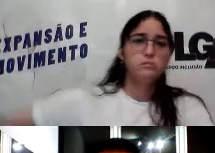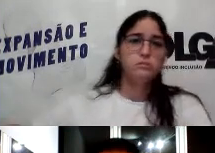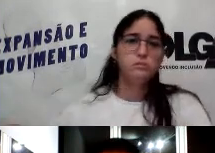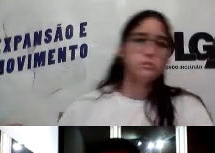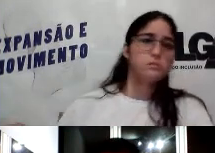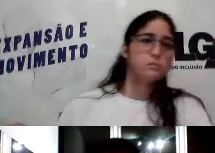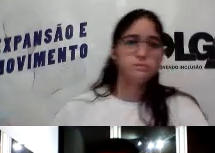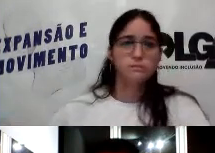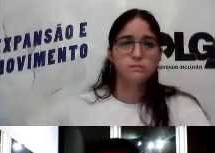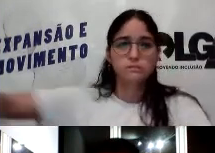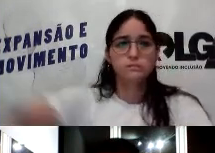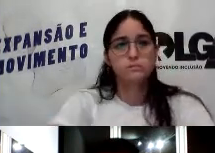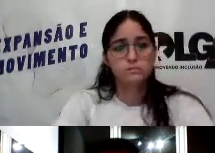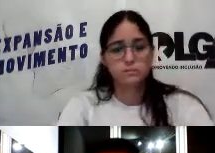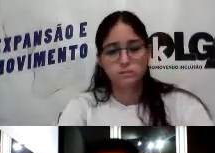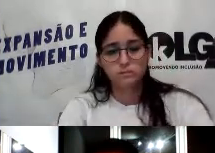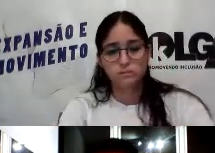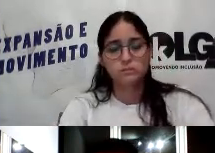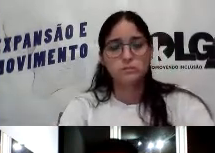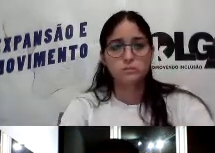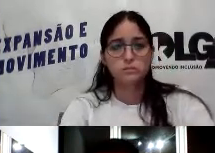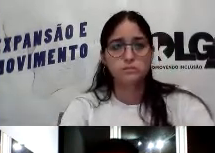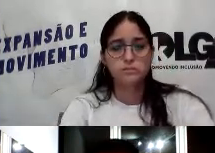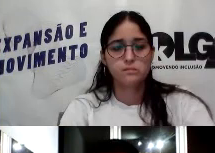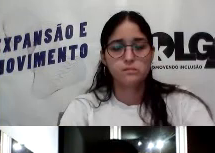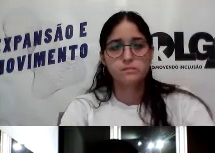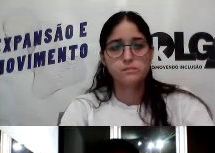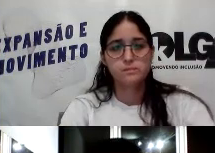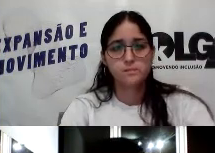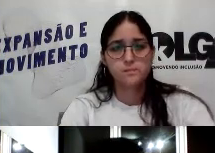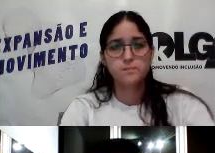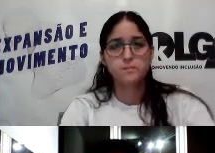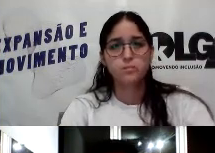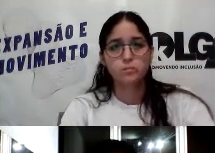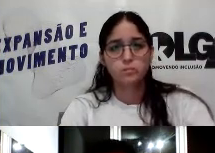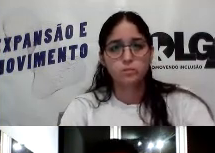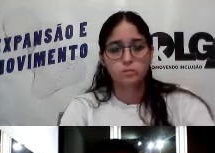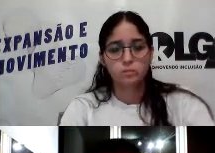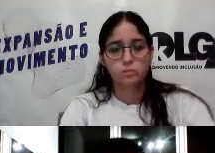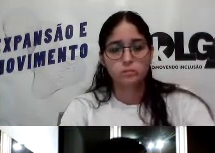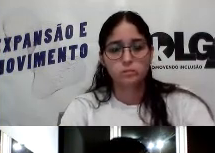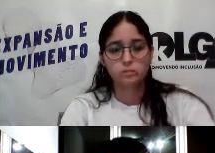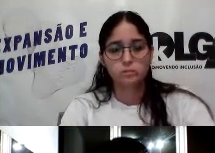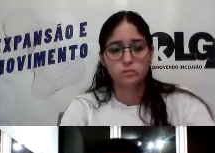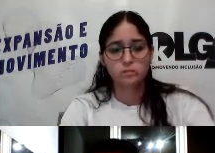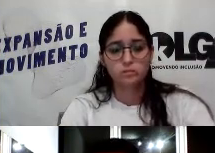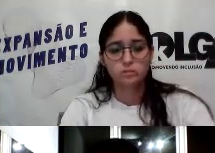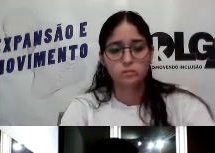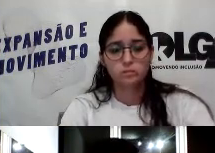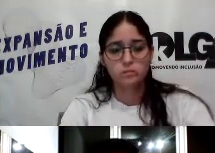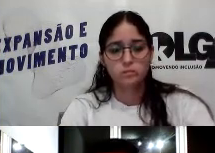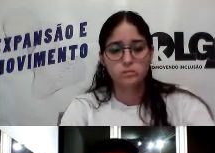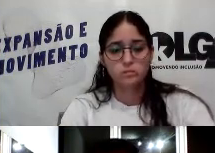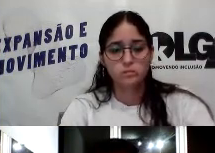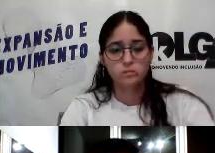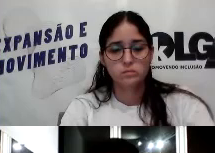que é o critério para o bebê ir para o Golden Hour, para ele ir para o colo da mãe? É ter um bom peso, estar com Apgar bom, ou pelo menos